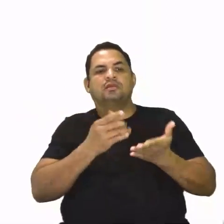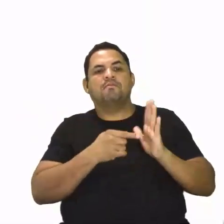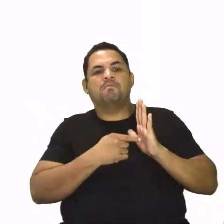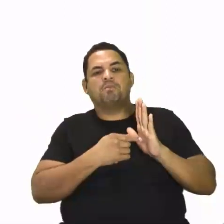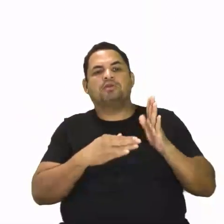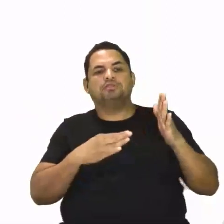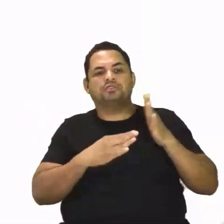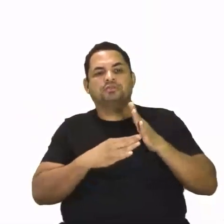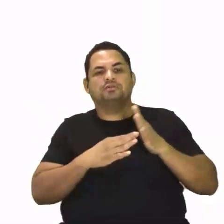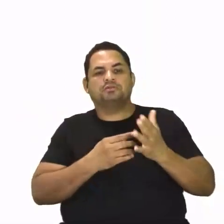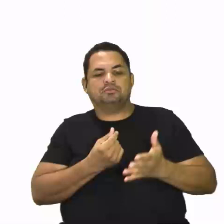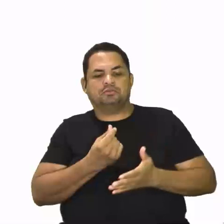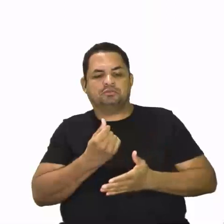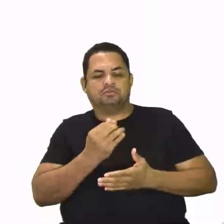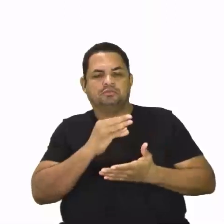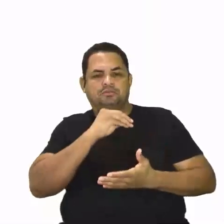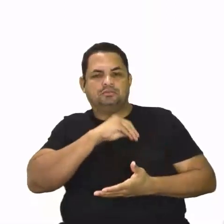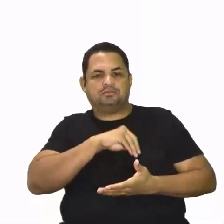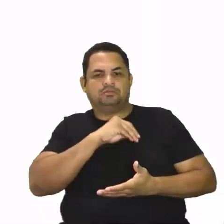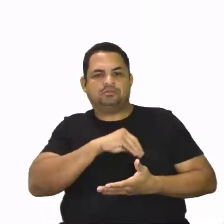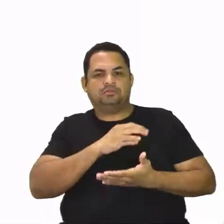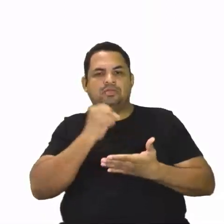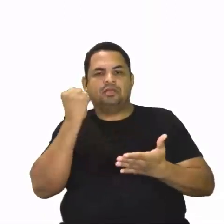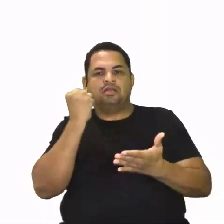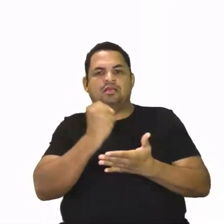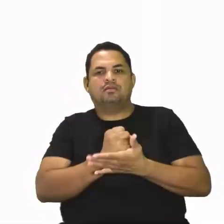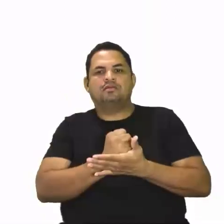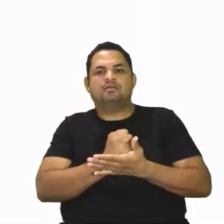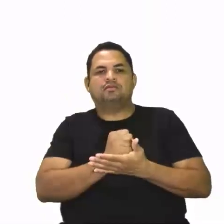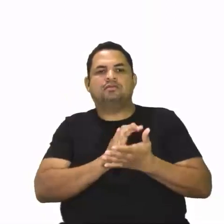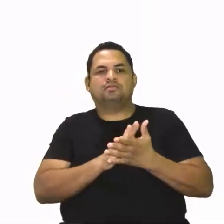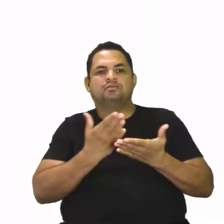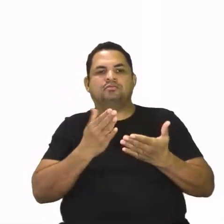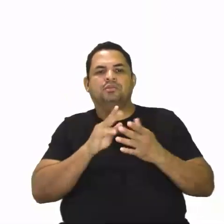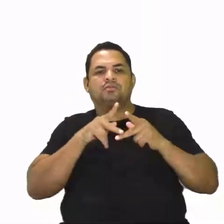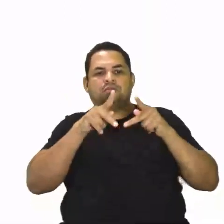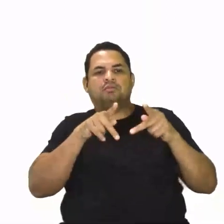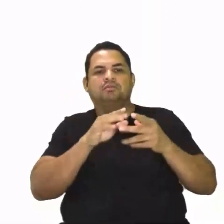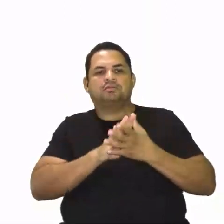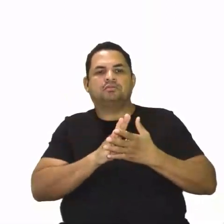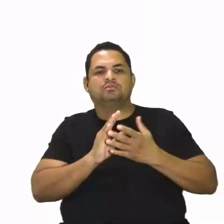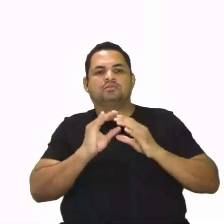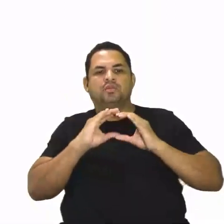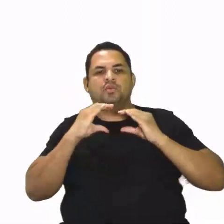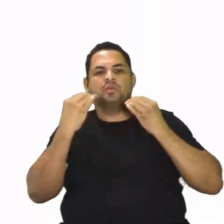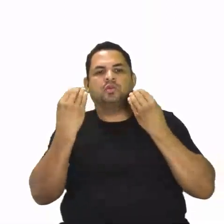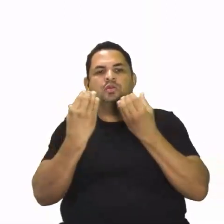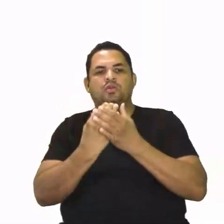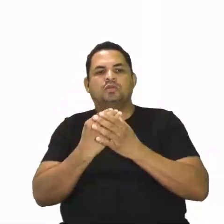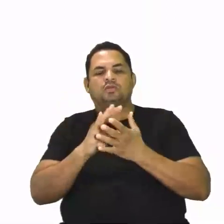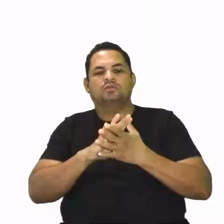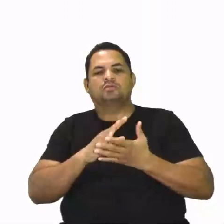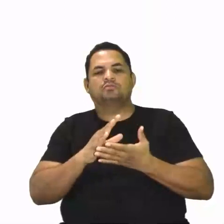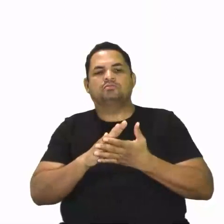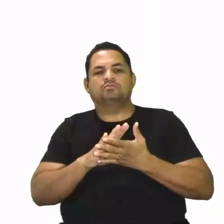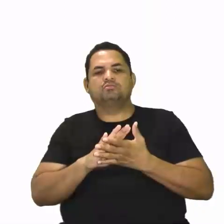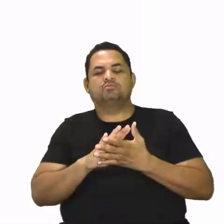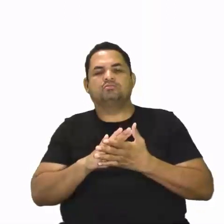limite para o preços e salários, aprovada sob pressão popular pela Convenção